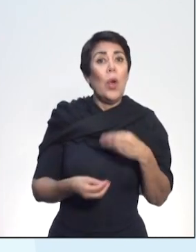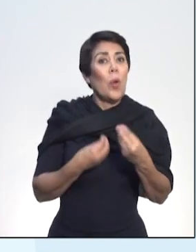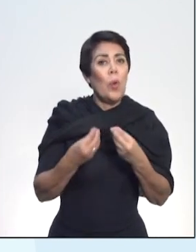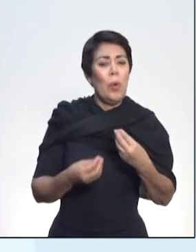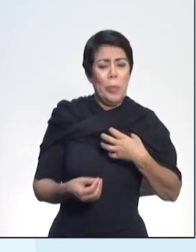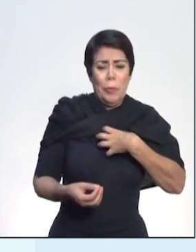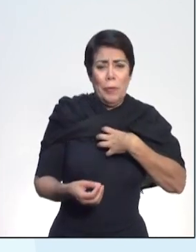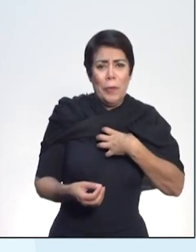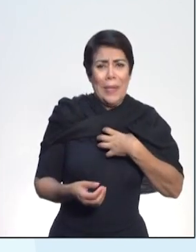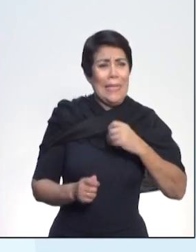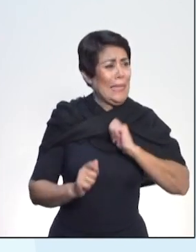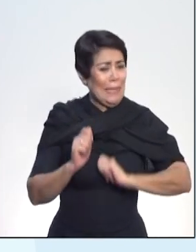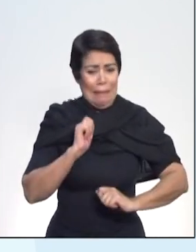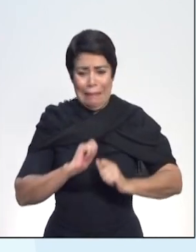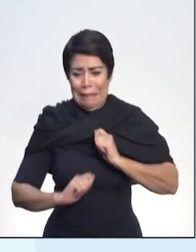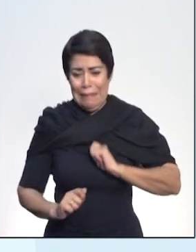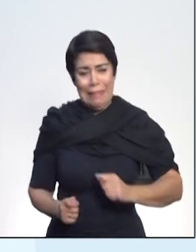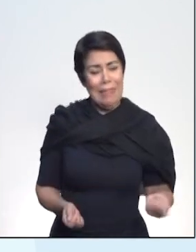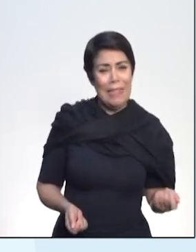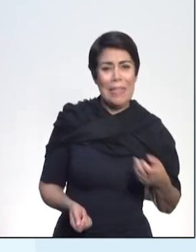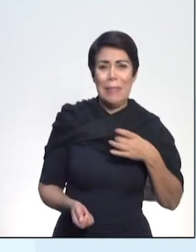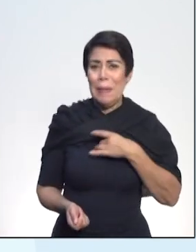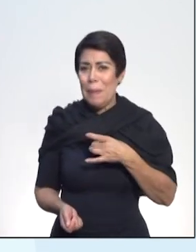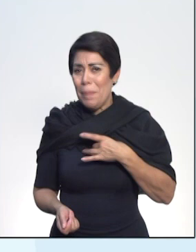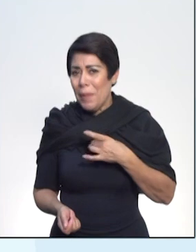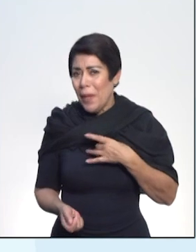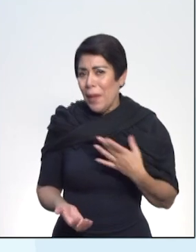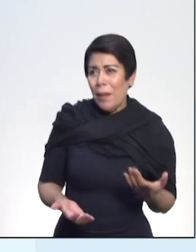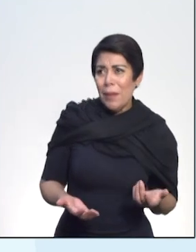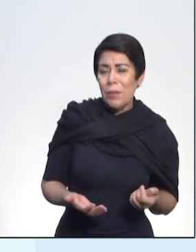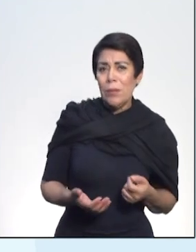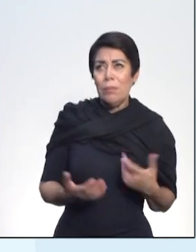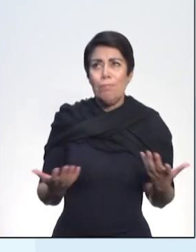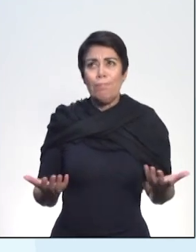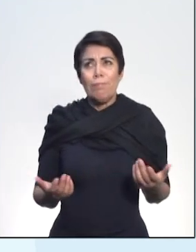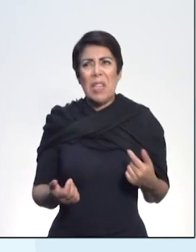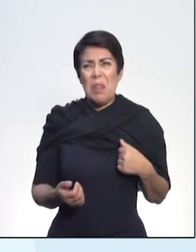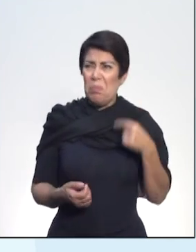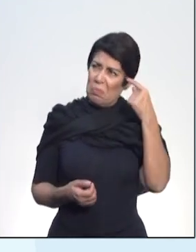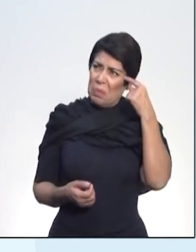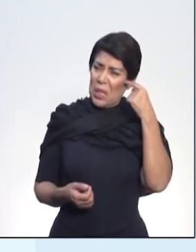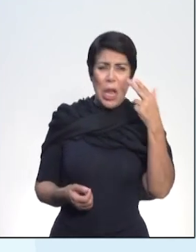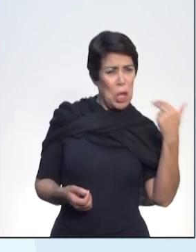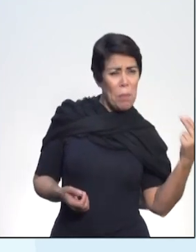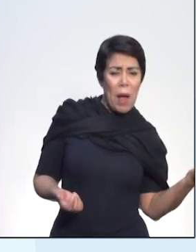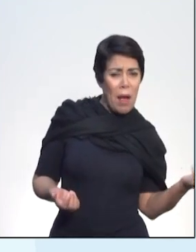ansioso, eu fico com medo, eu encaro numa certa normalidade, ou eu